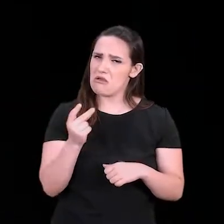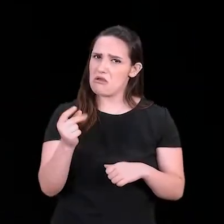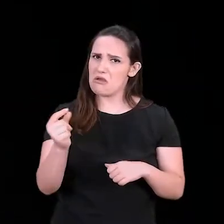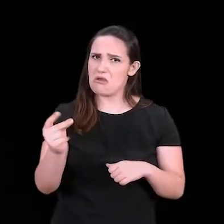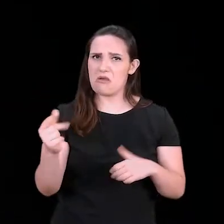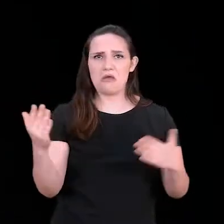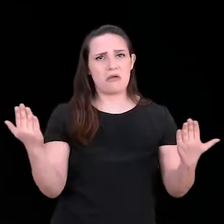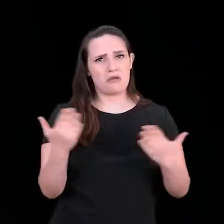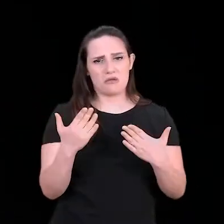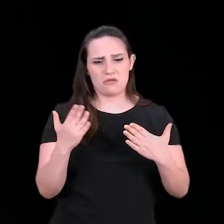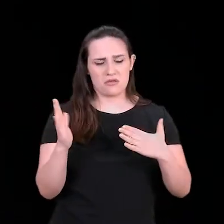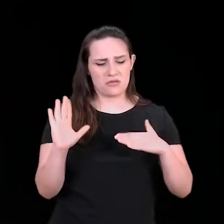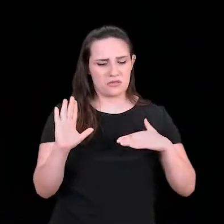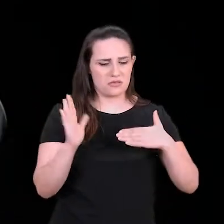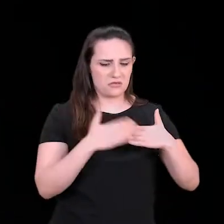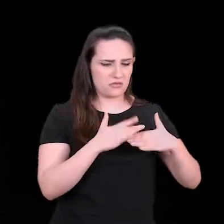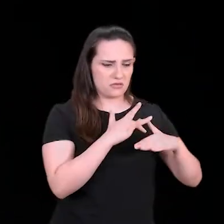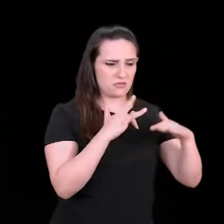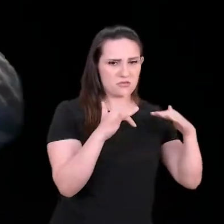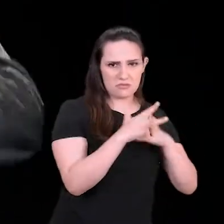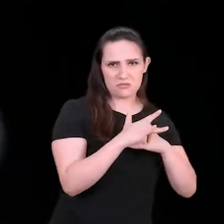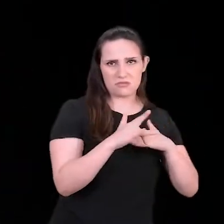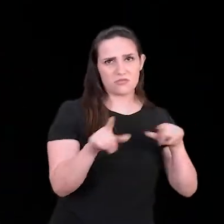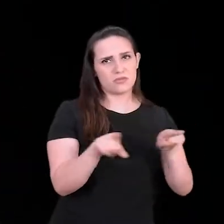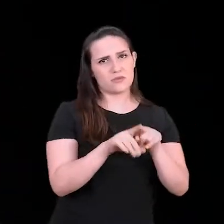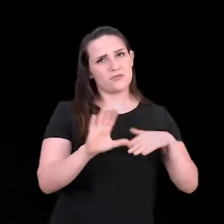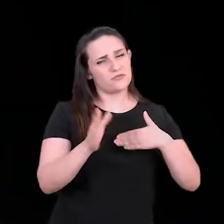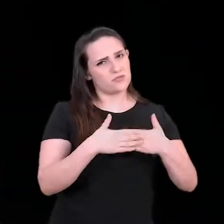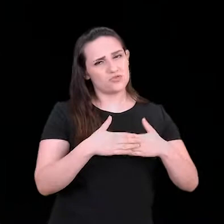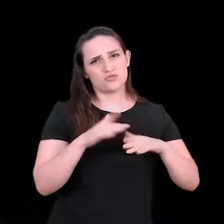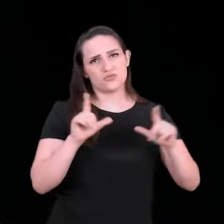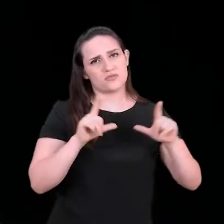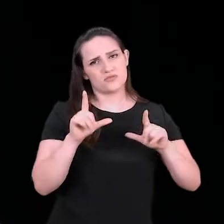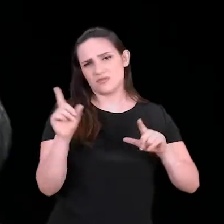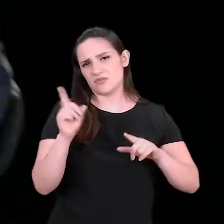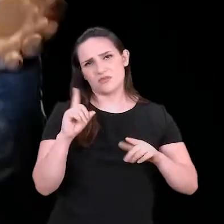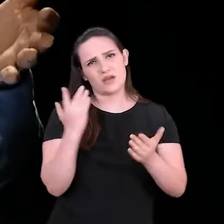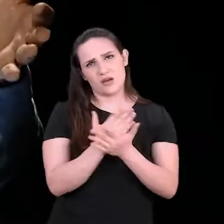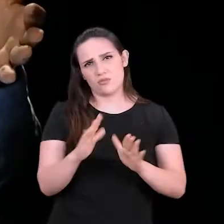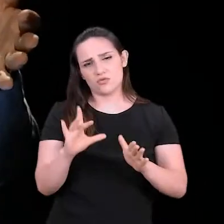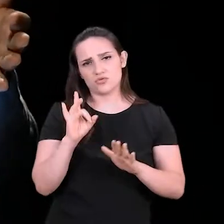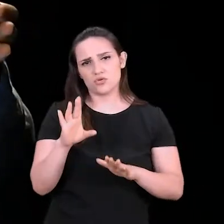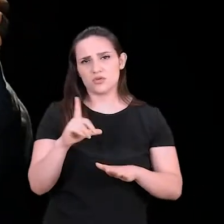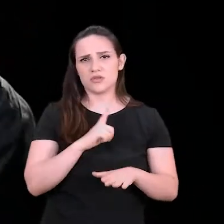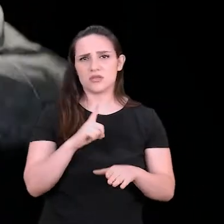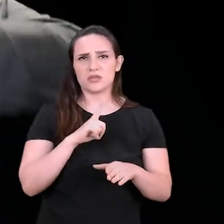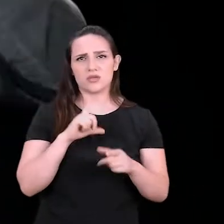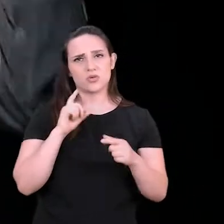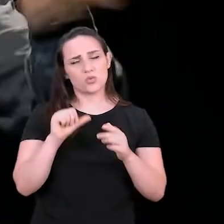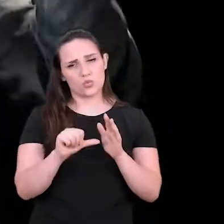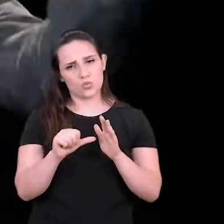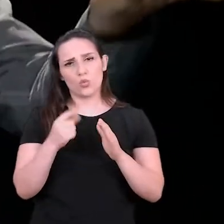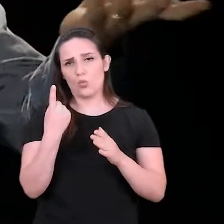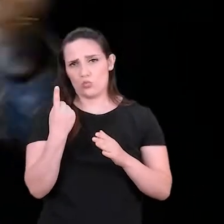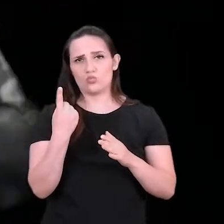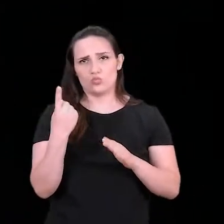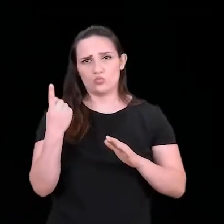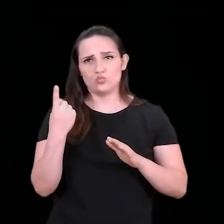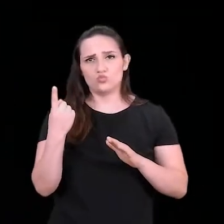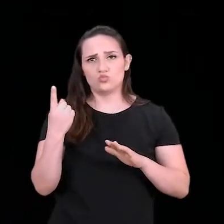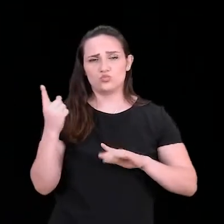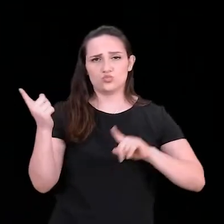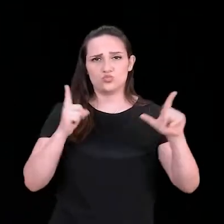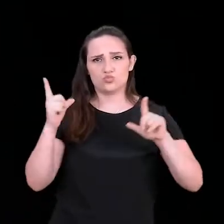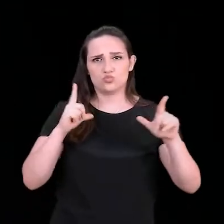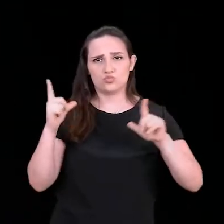né? Agora ele não está mais no ar nem nas redes sociais e nem nesse horário, só tem o SBT-MS, que seria a segunda edição à noite,